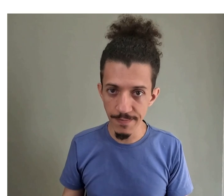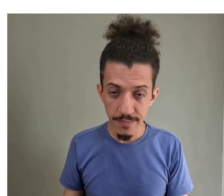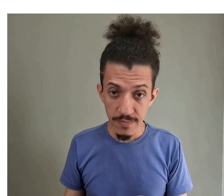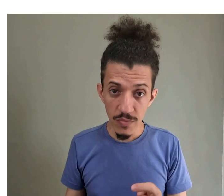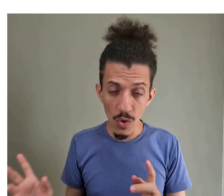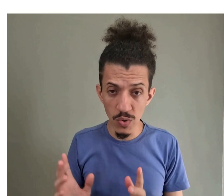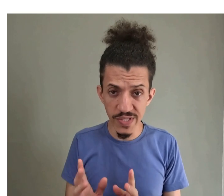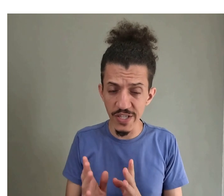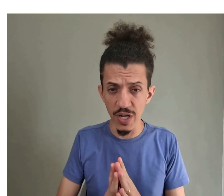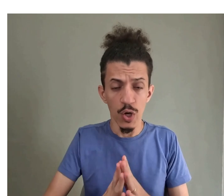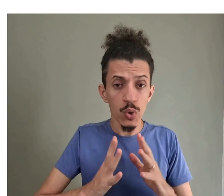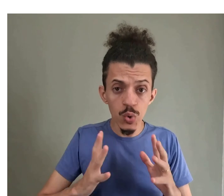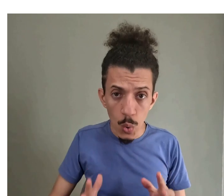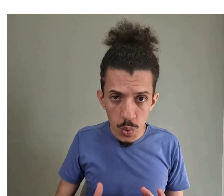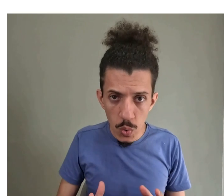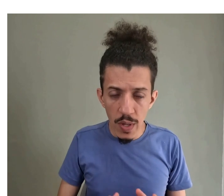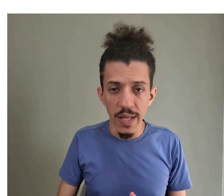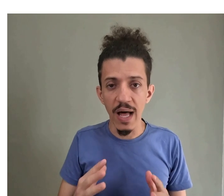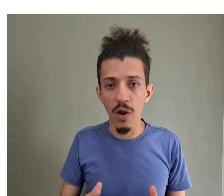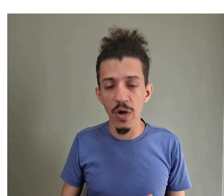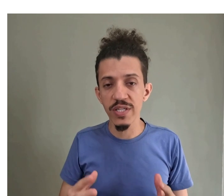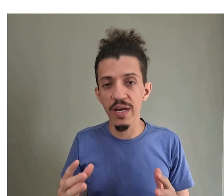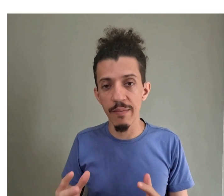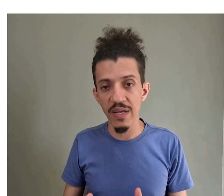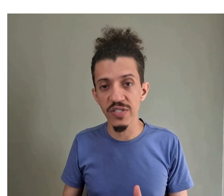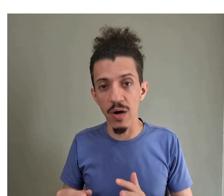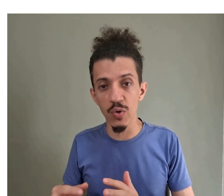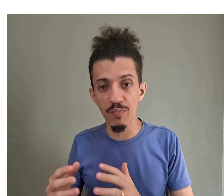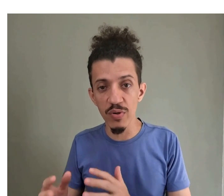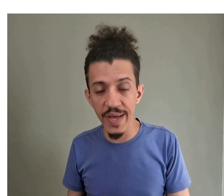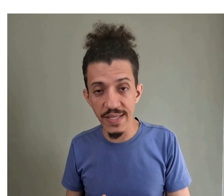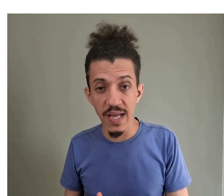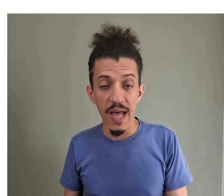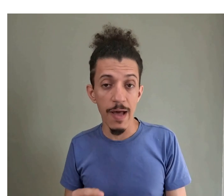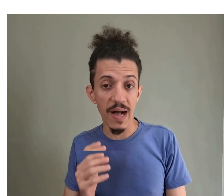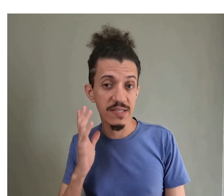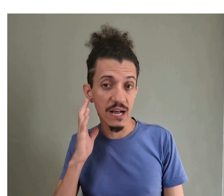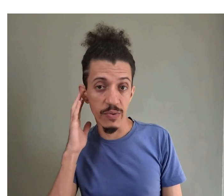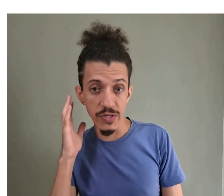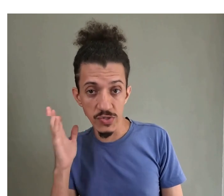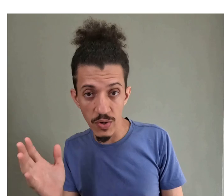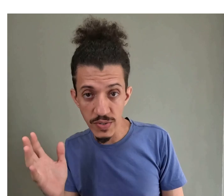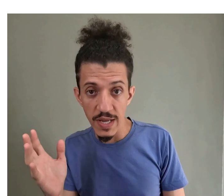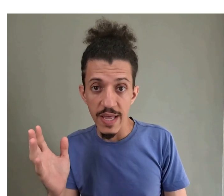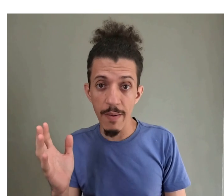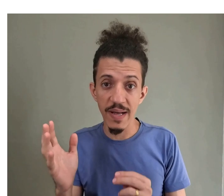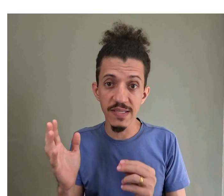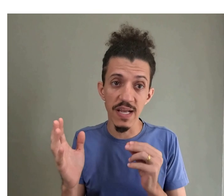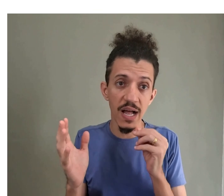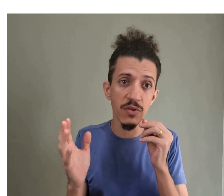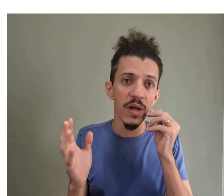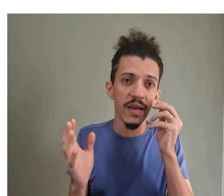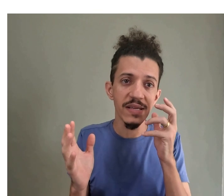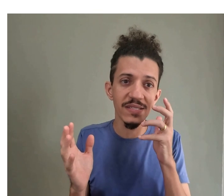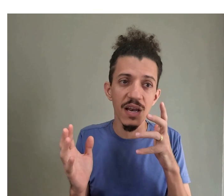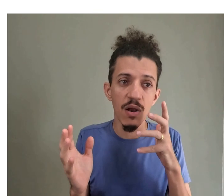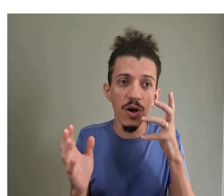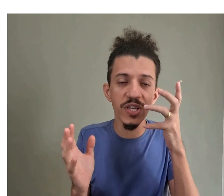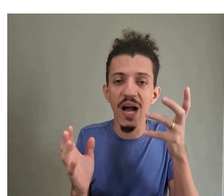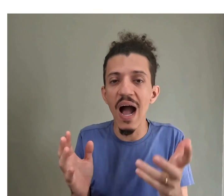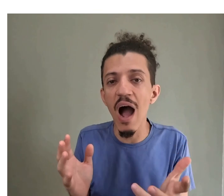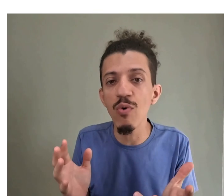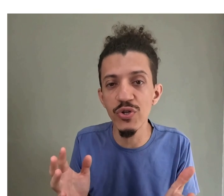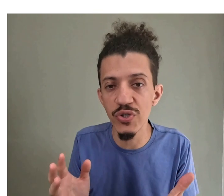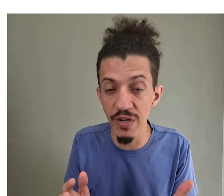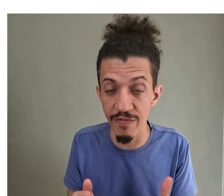Percebeu? Ou seja, tudo da lógica gramatical do português é baseado em sons e é baseado nessa